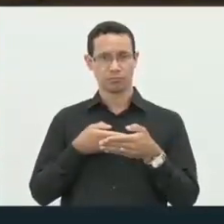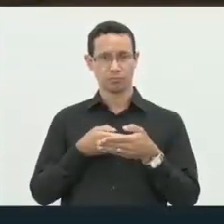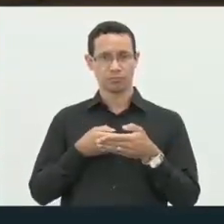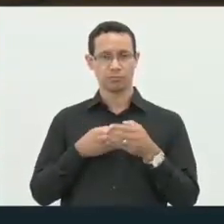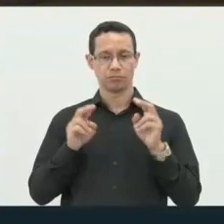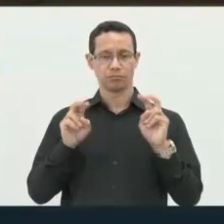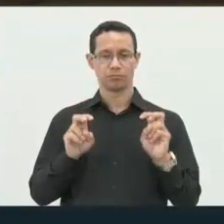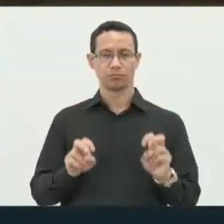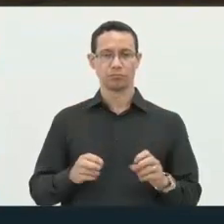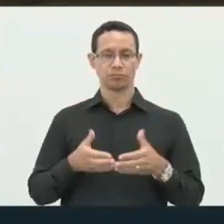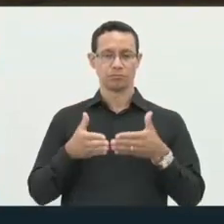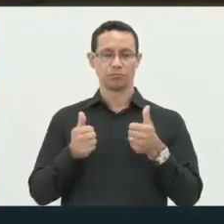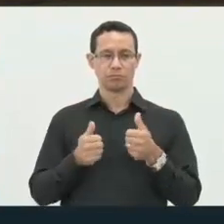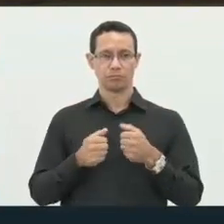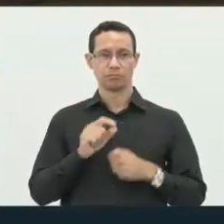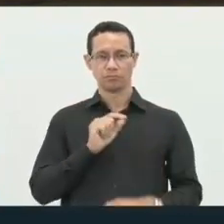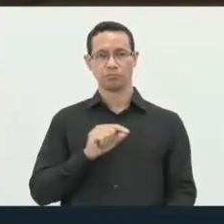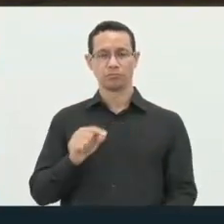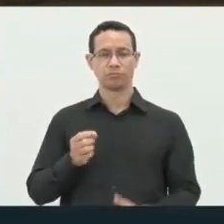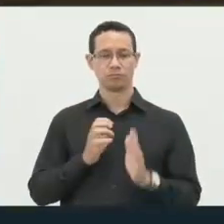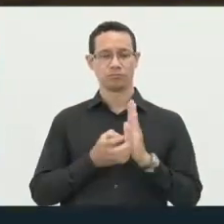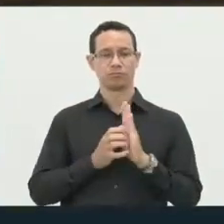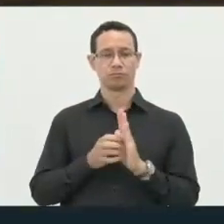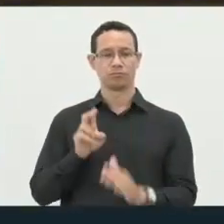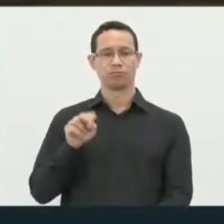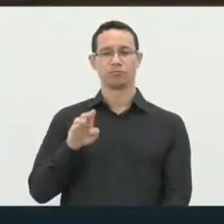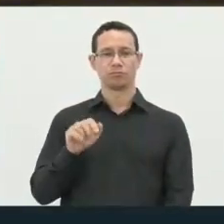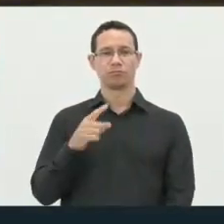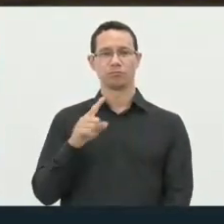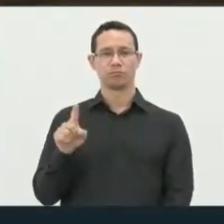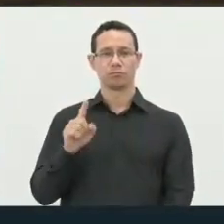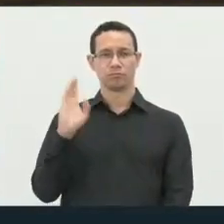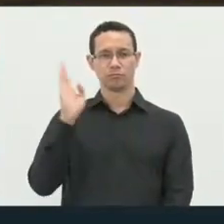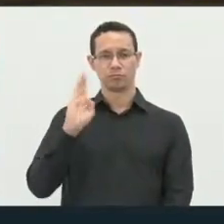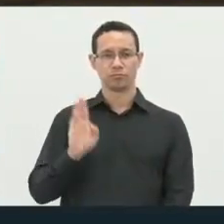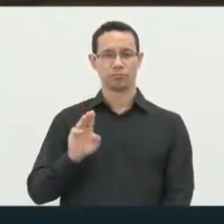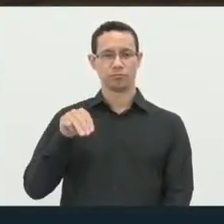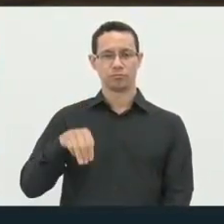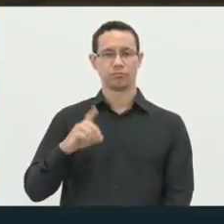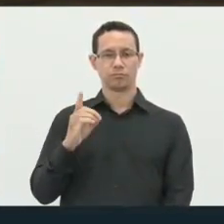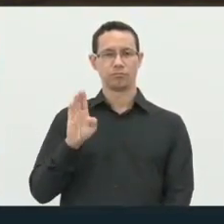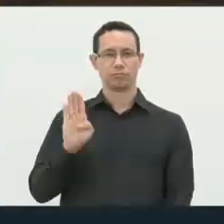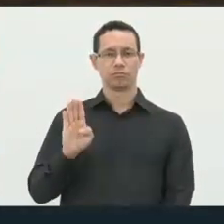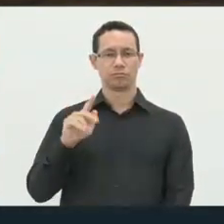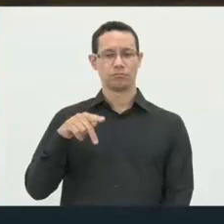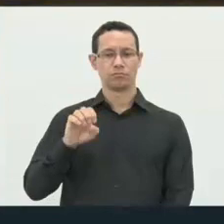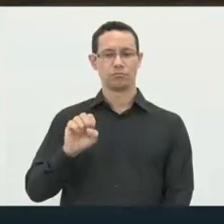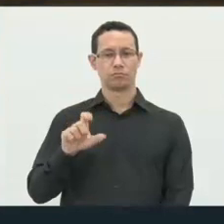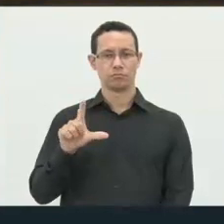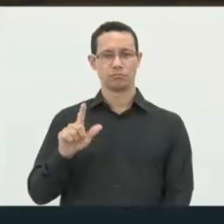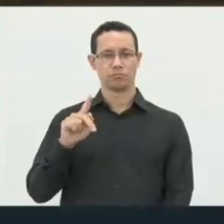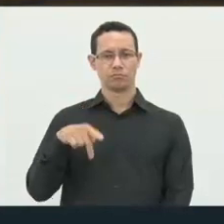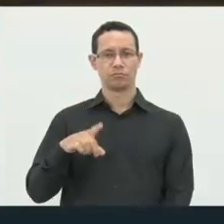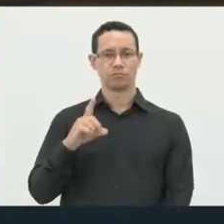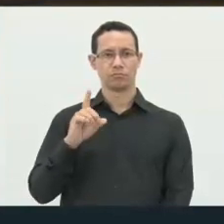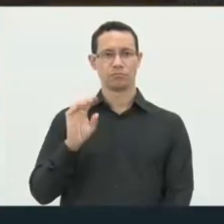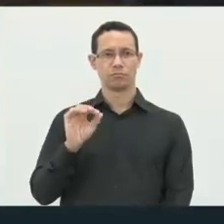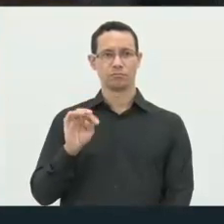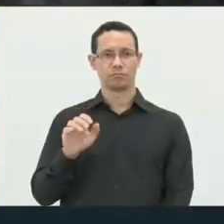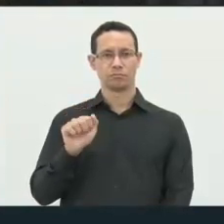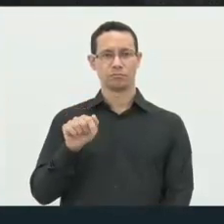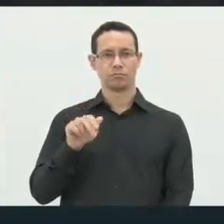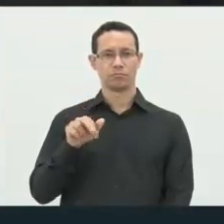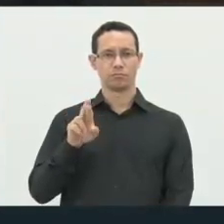solicitamos aos partidos União Brasil MDB pessoal PTB agir e prtb